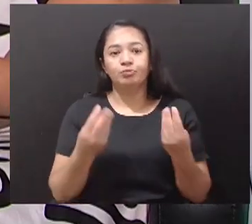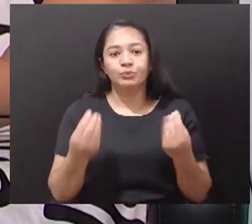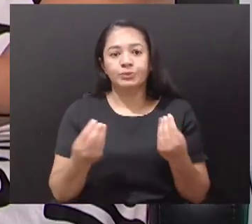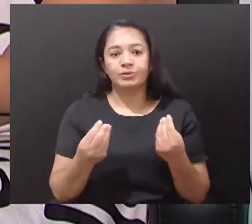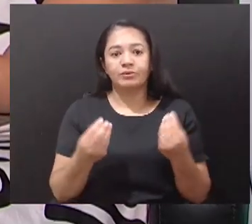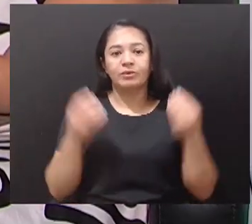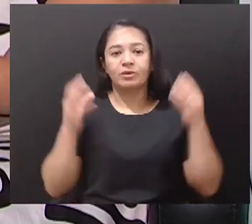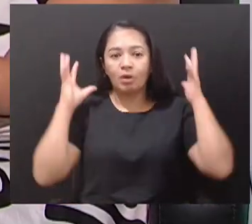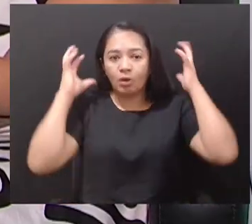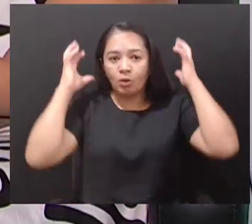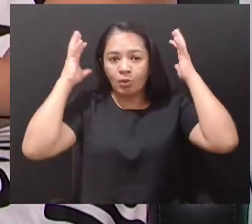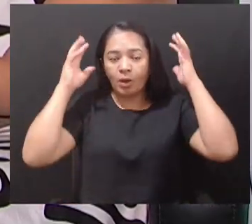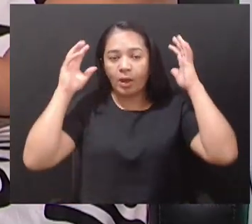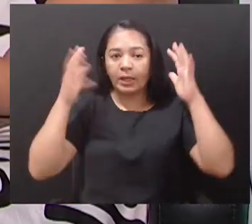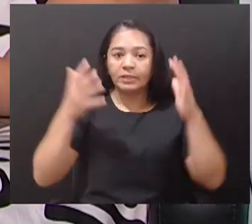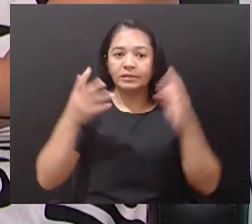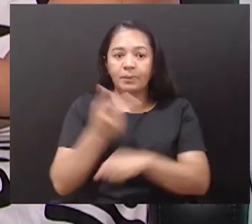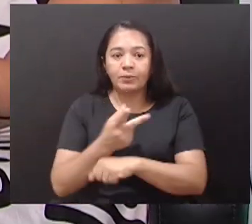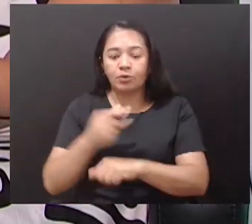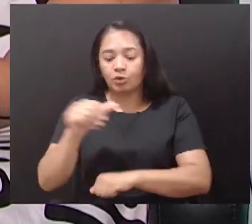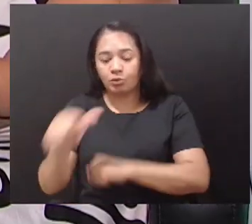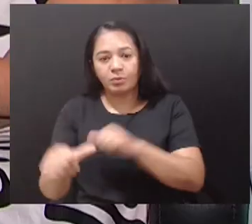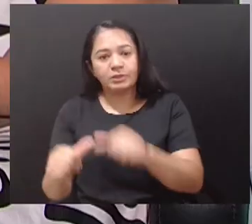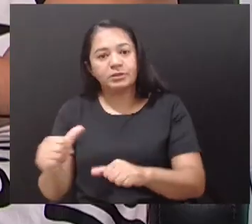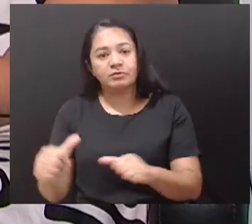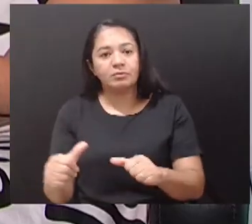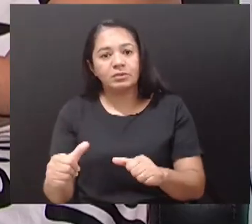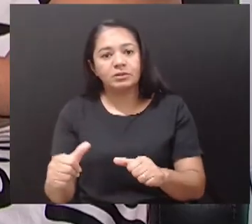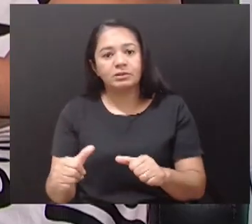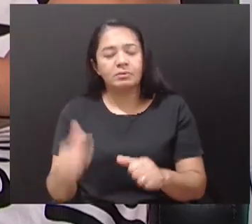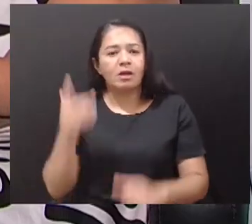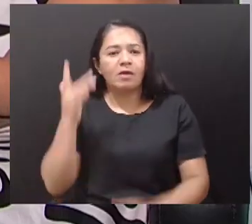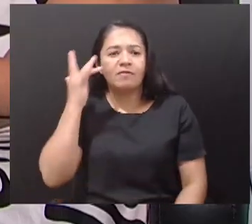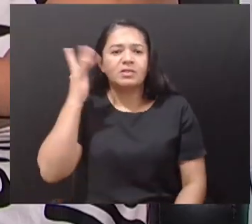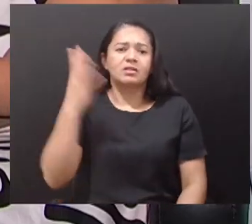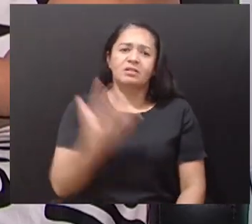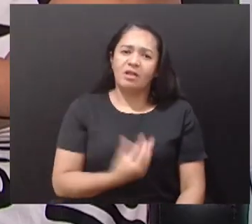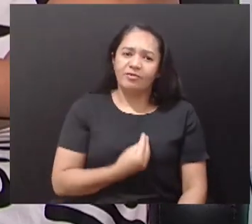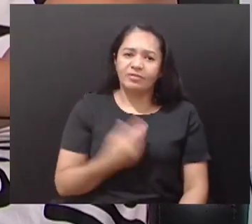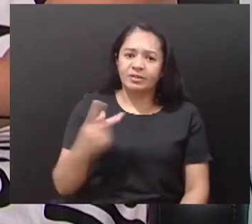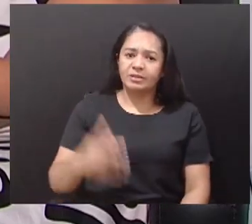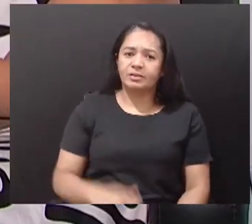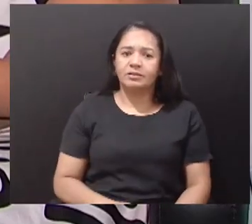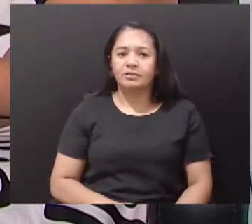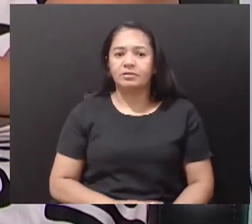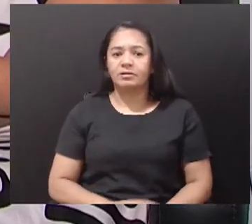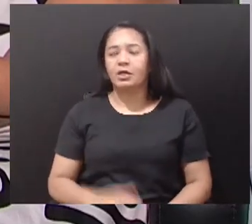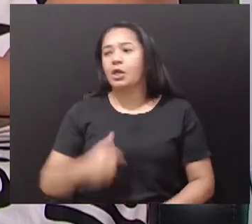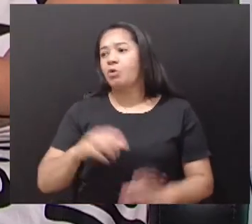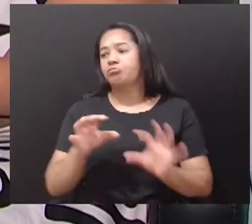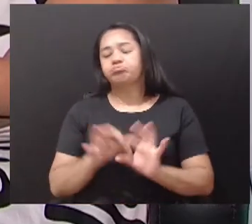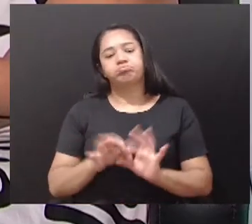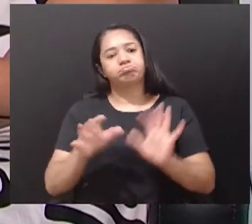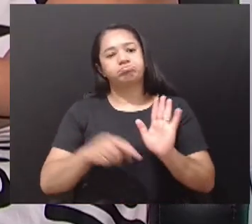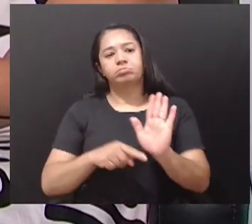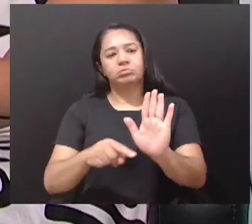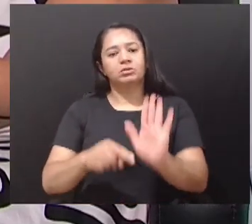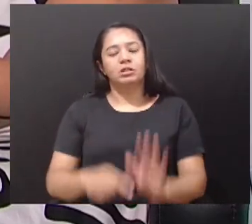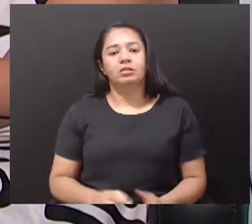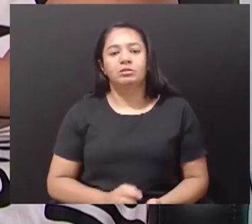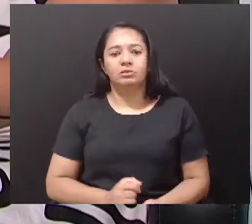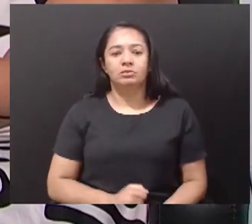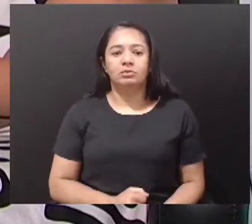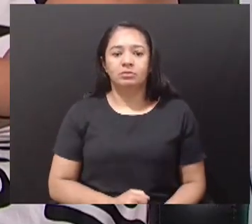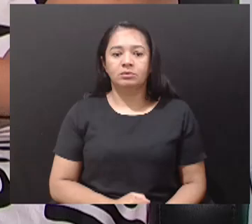de repente procura uma transformação para facilitar a vida dela. Eu sou a favor da liberdade. Então eu procuro ser completo ao